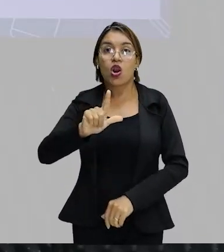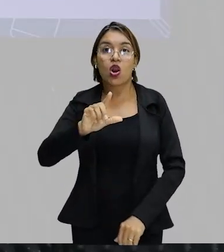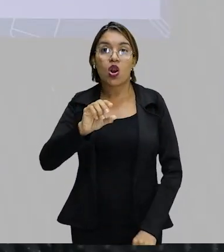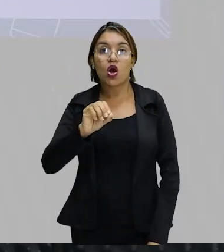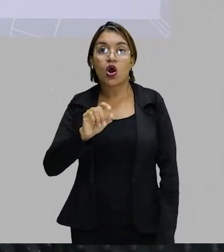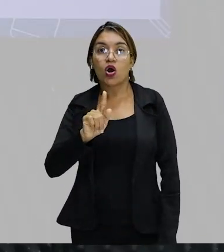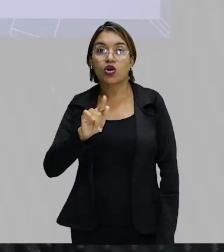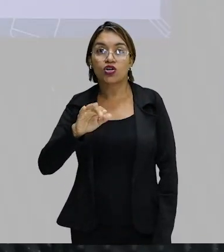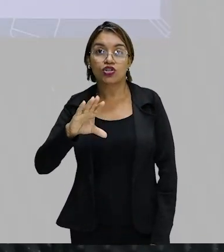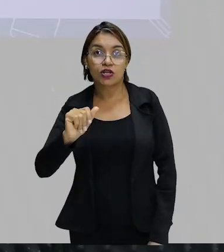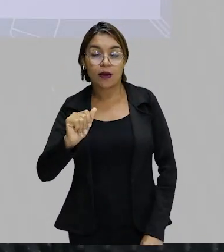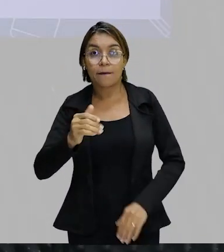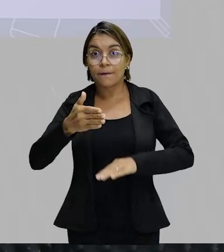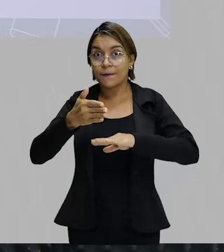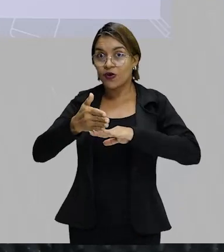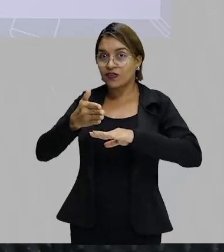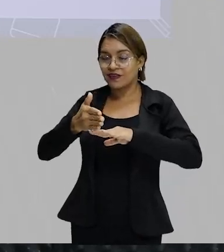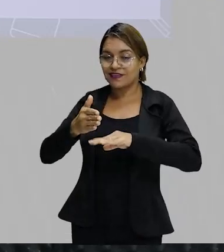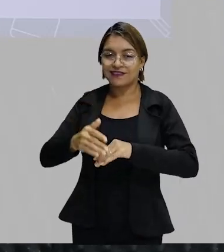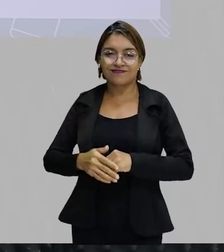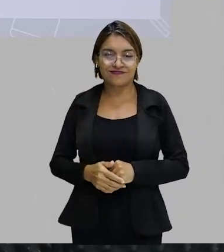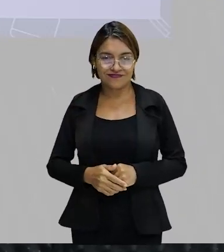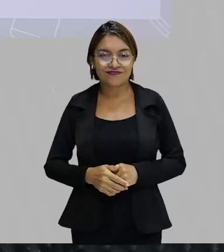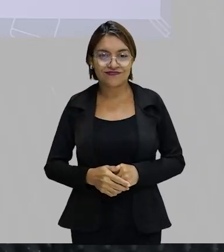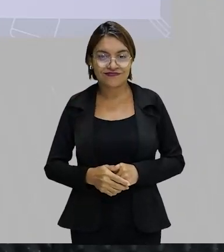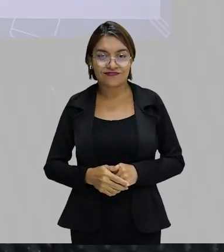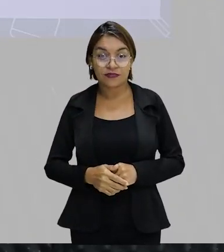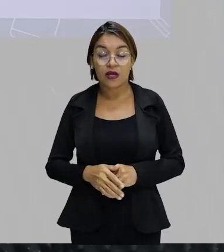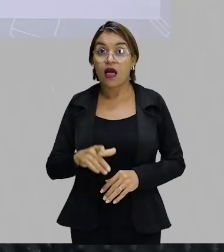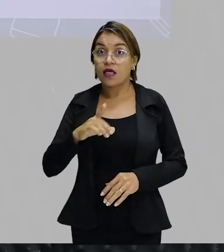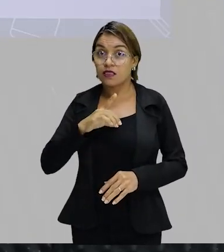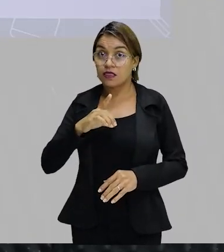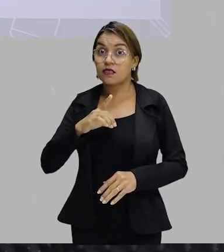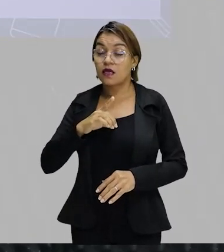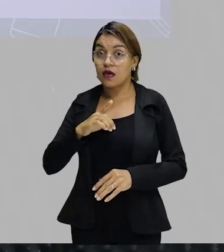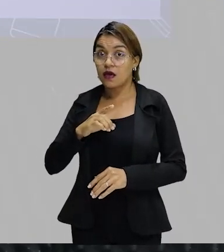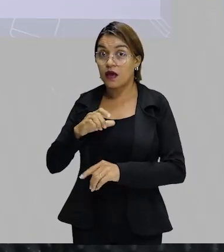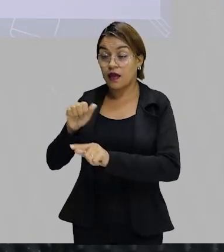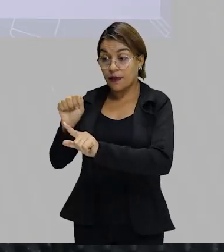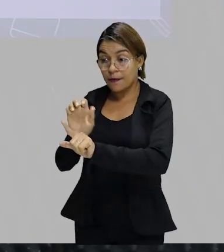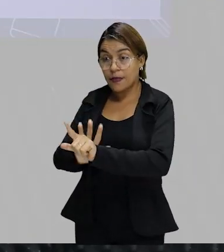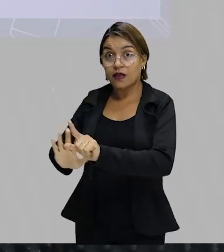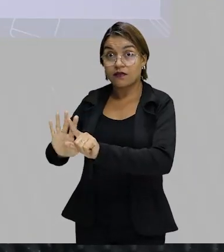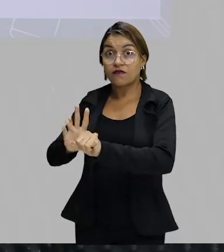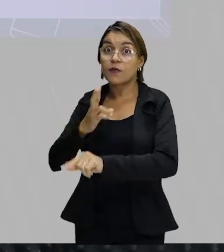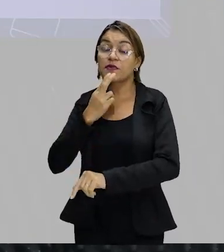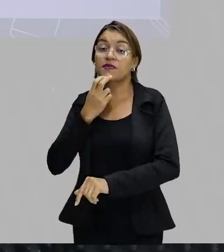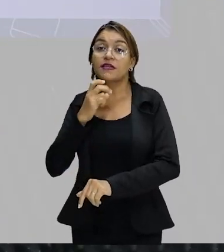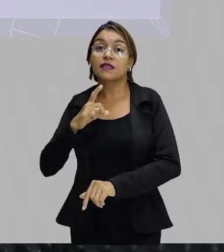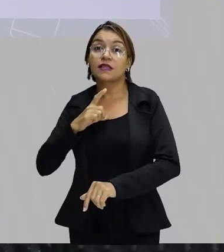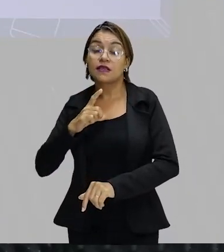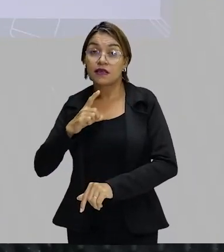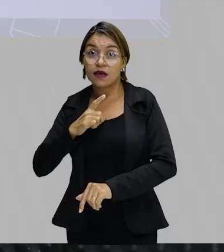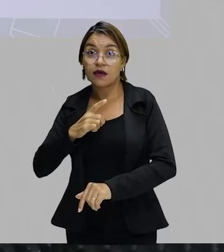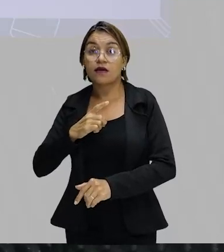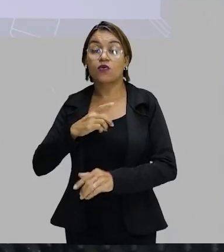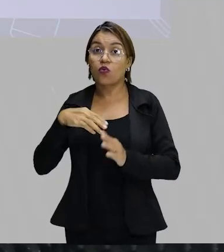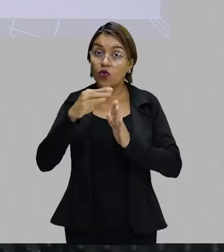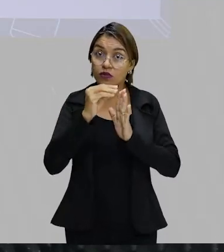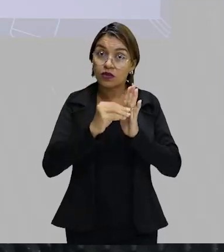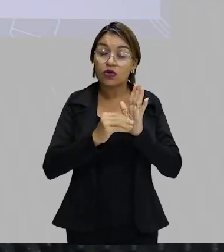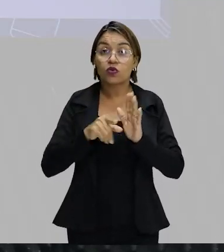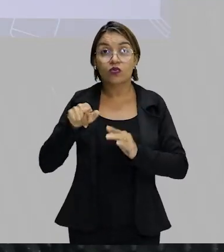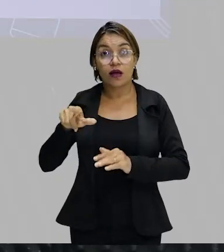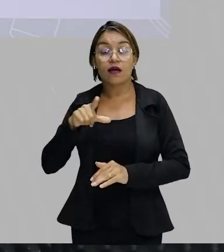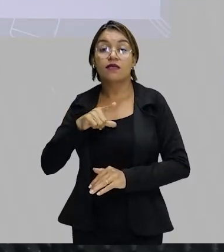moderna. Aí nós já temos lá aulas na nossa plataforma sobre a lógica clássica e a lógica moderna,